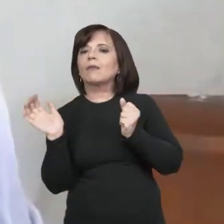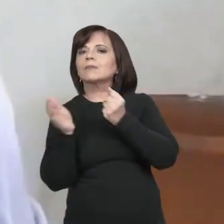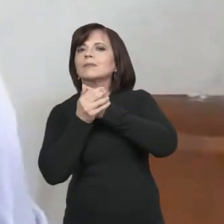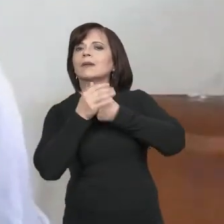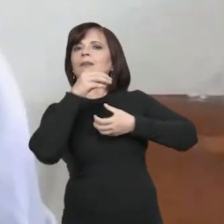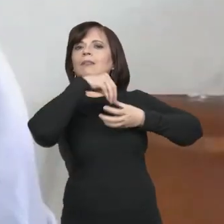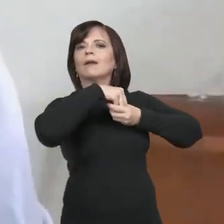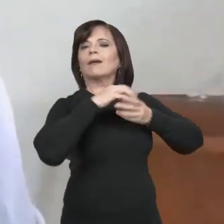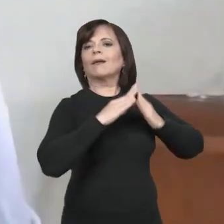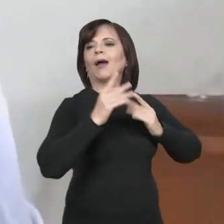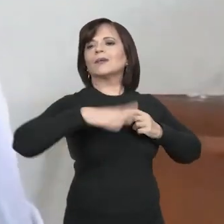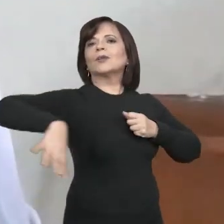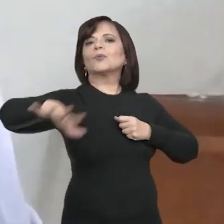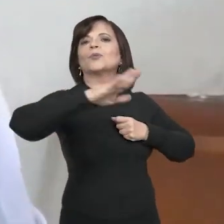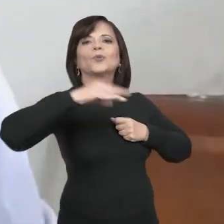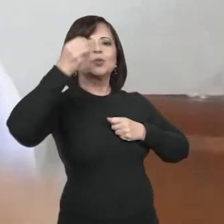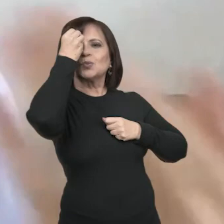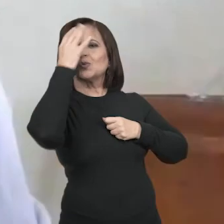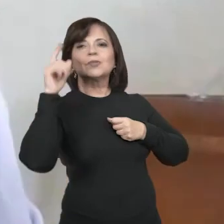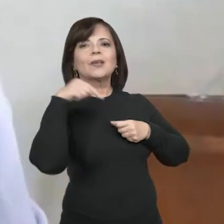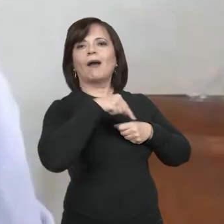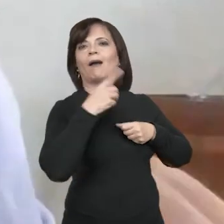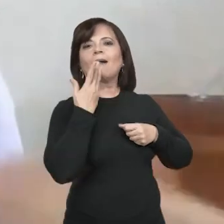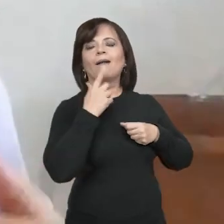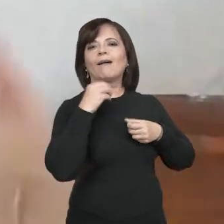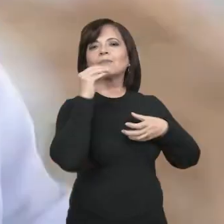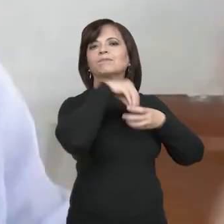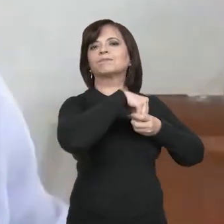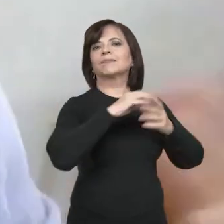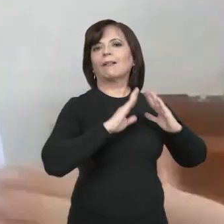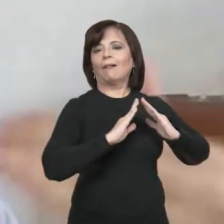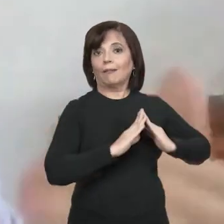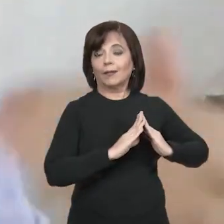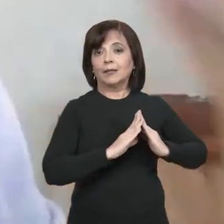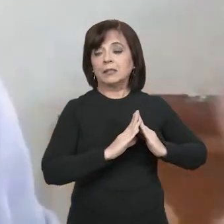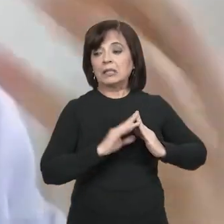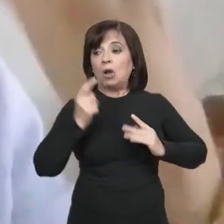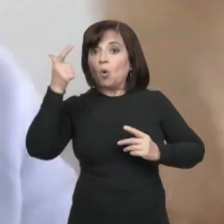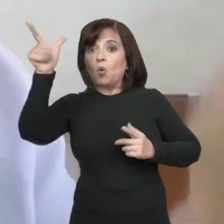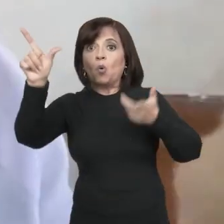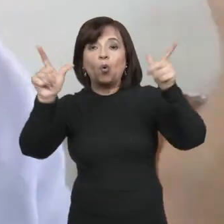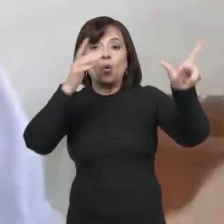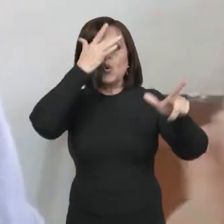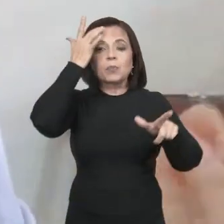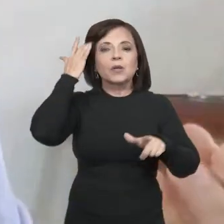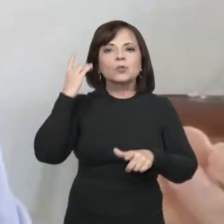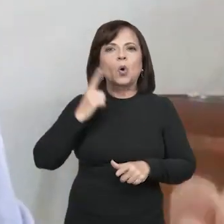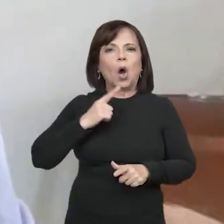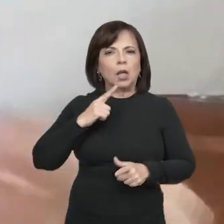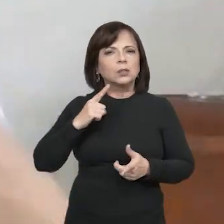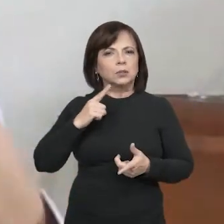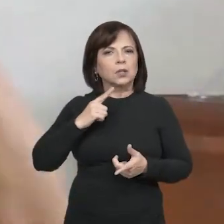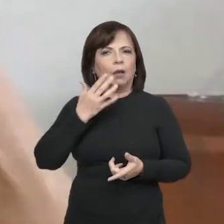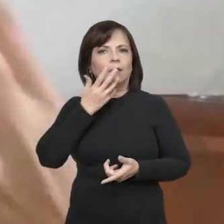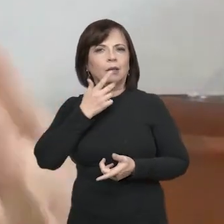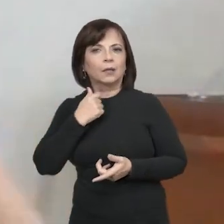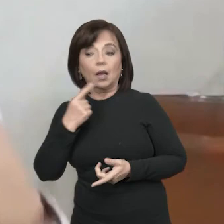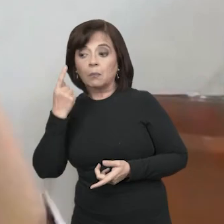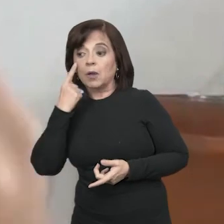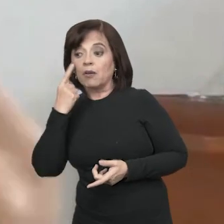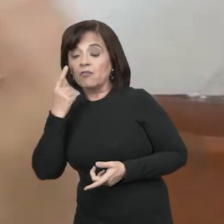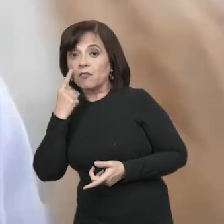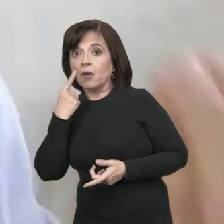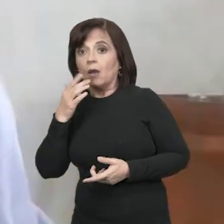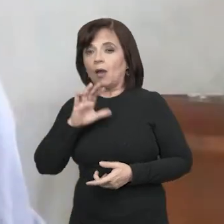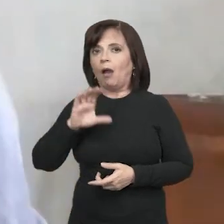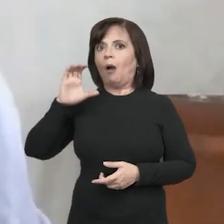esconder a presença de uma criança dentro de uma casa. No entanto, se a própria Rosângela ou se alguma outra pessoa soubesse dessa possibilidade de realização